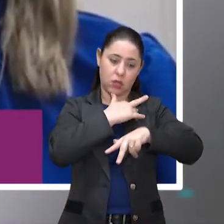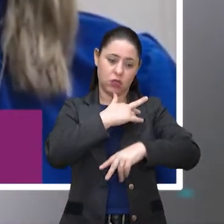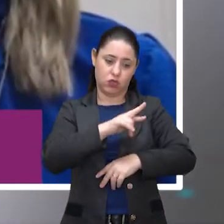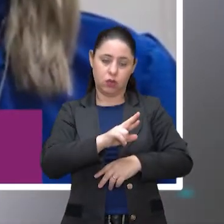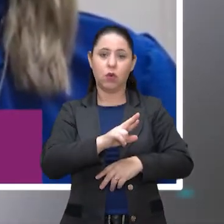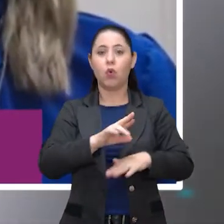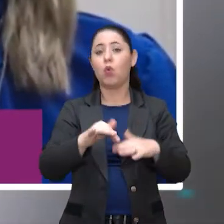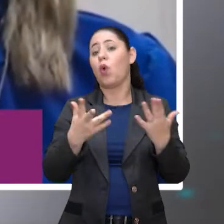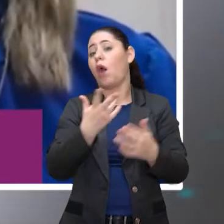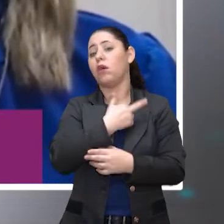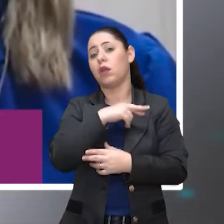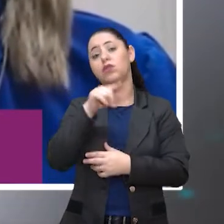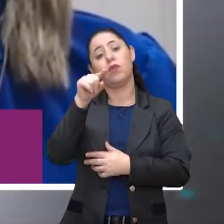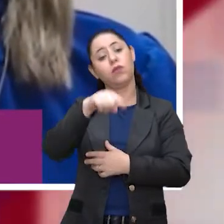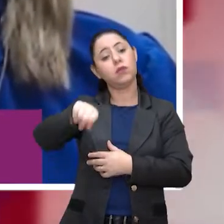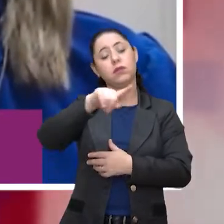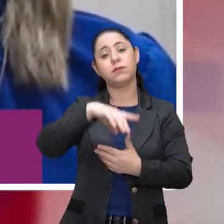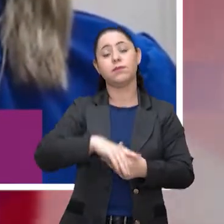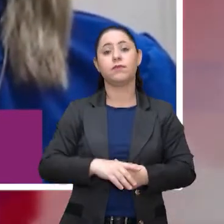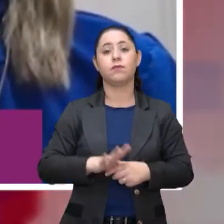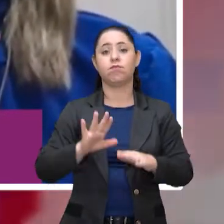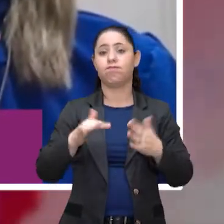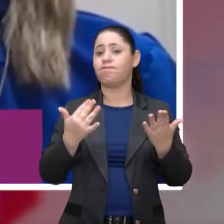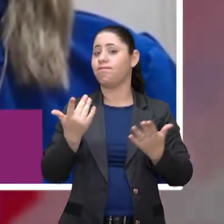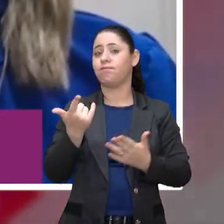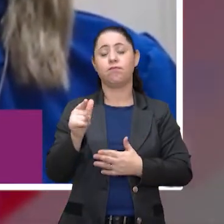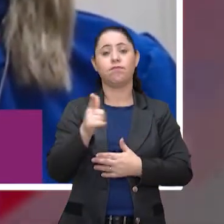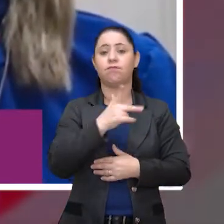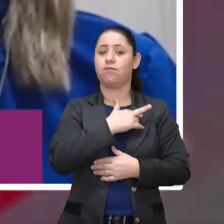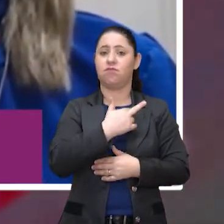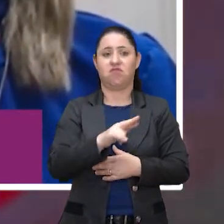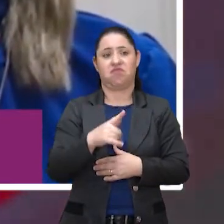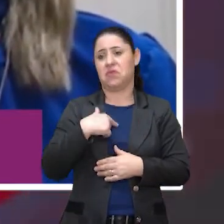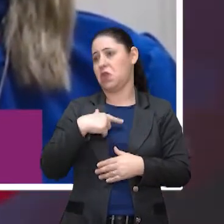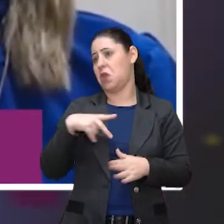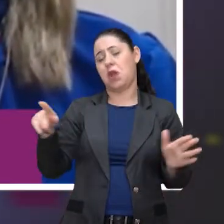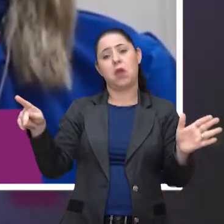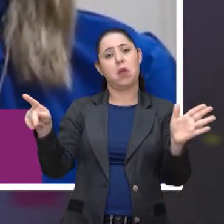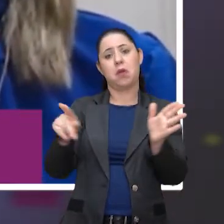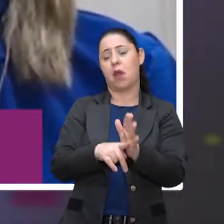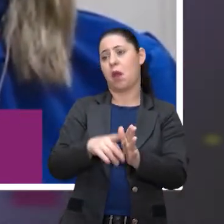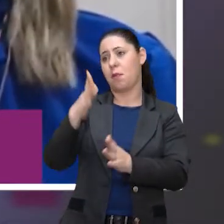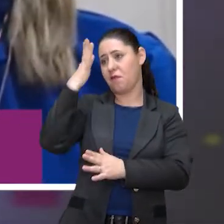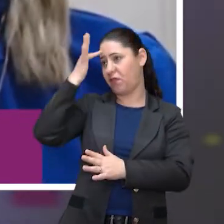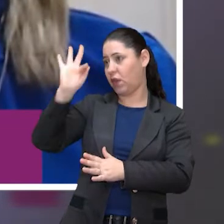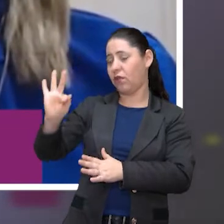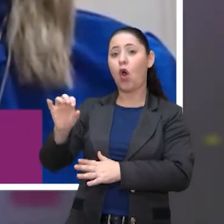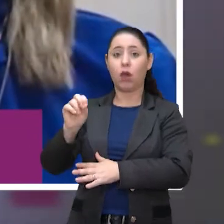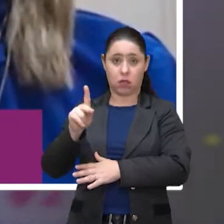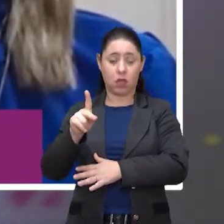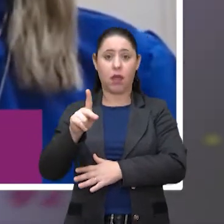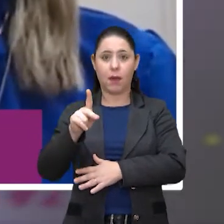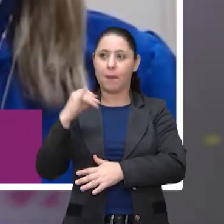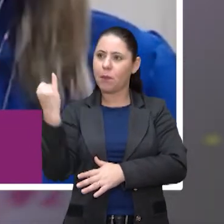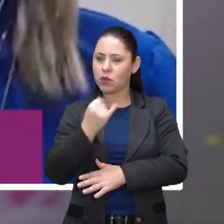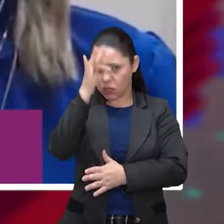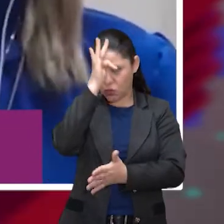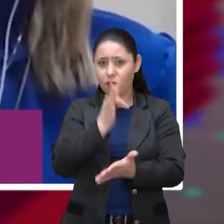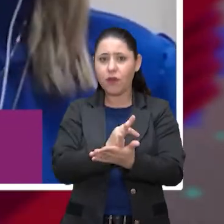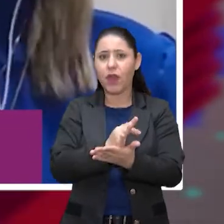que religião você é. Aí, quando não é uma religião, eles dizem, eu sou de tal filosofia. Ok, o que importa é a fé.